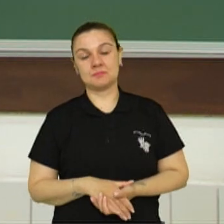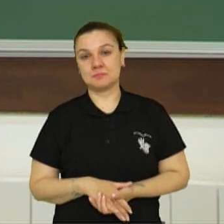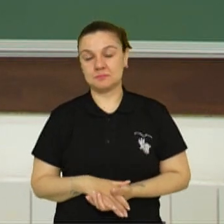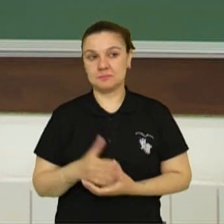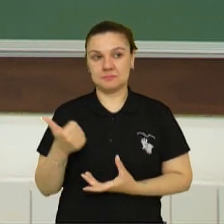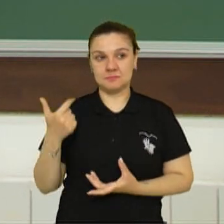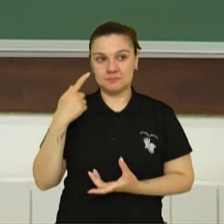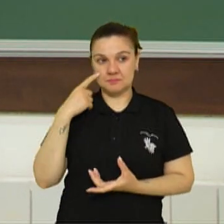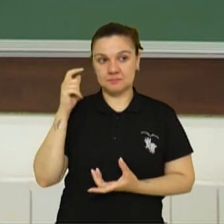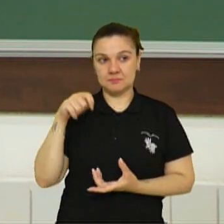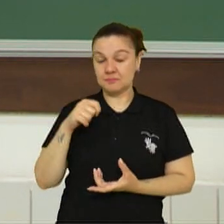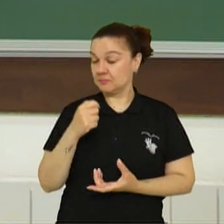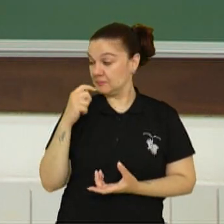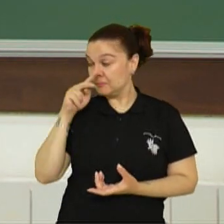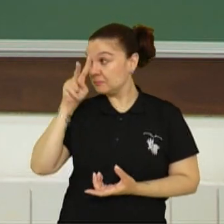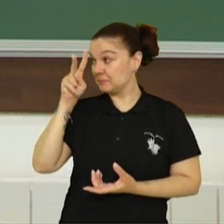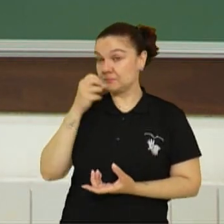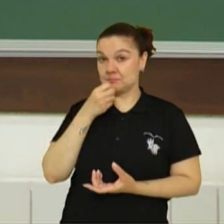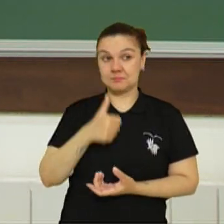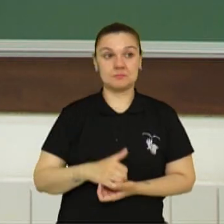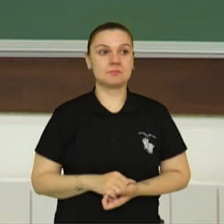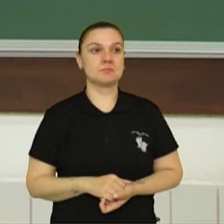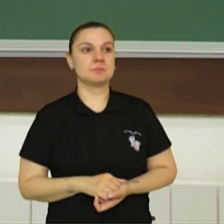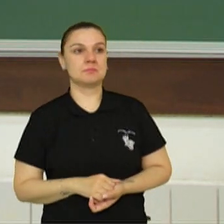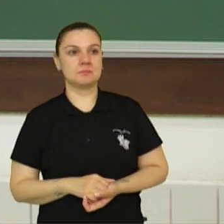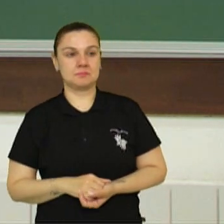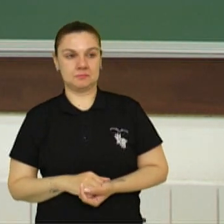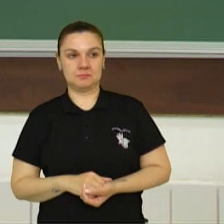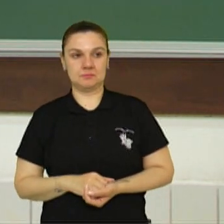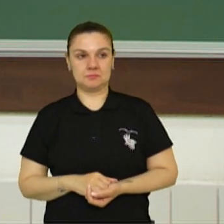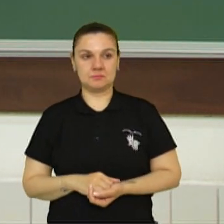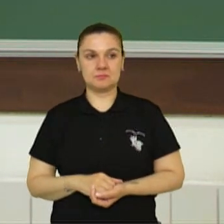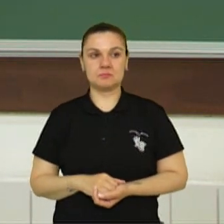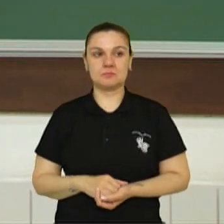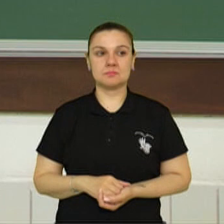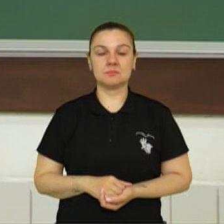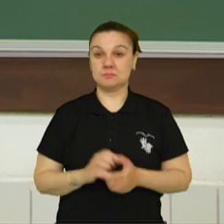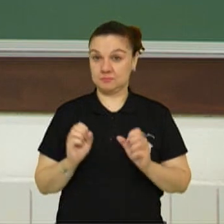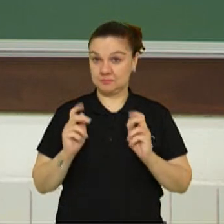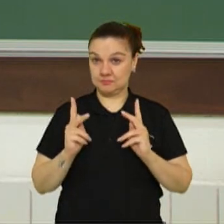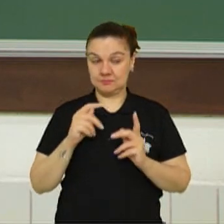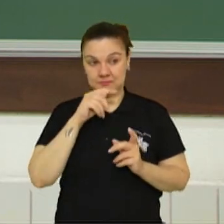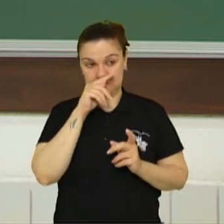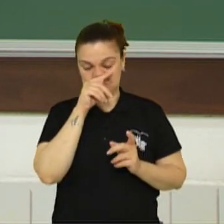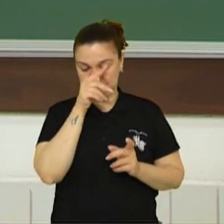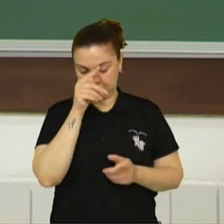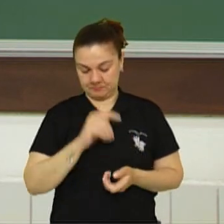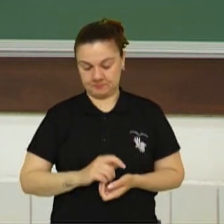Tá? Acho que deu para vocês visualizarem bem aí, né, a diferença. Certo?